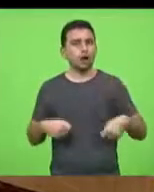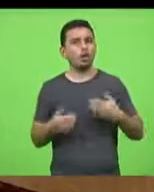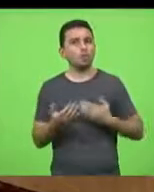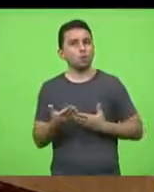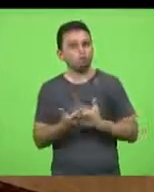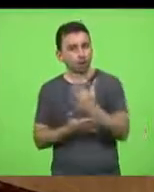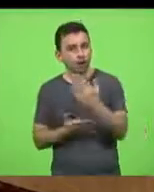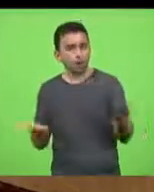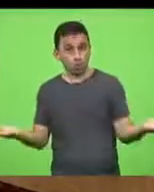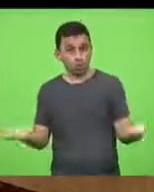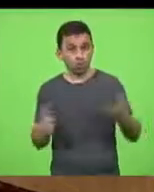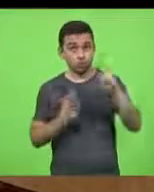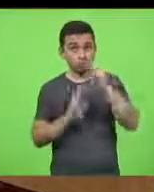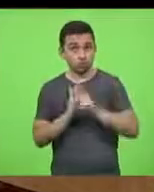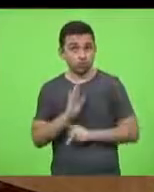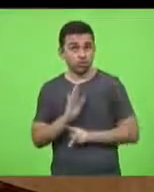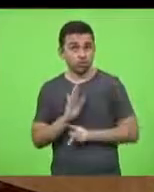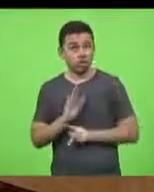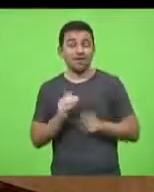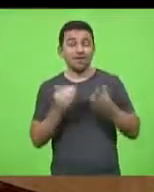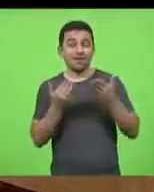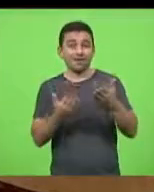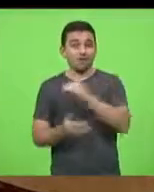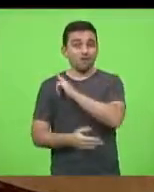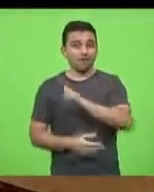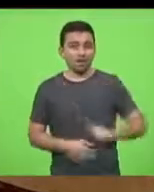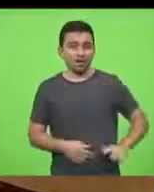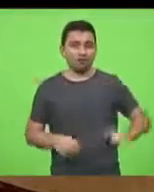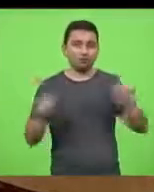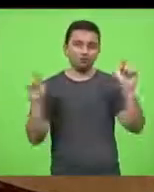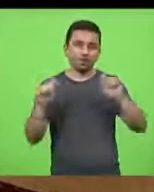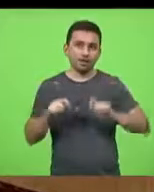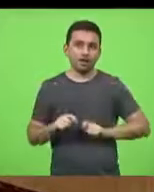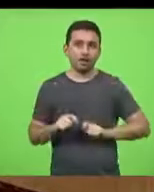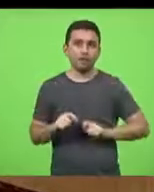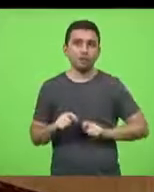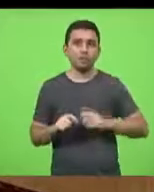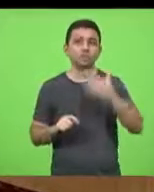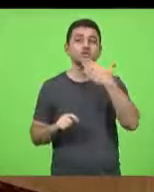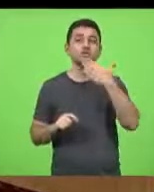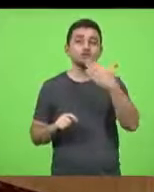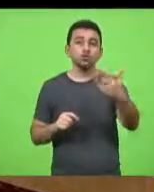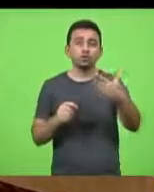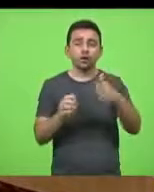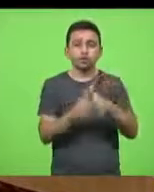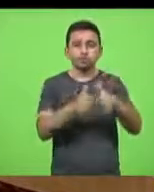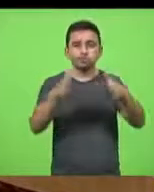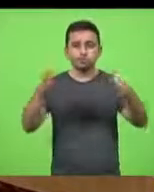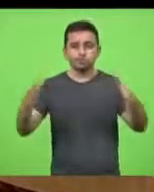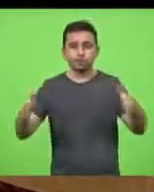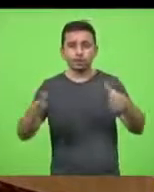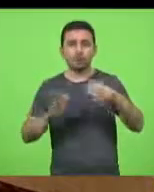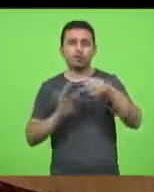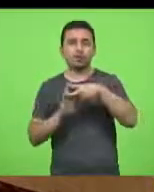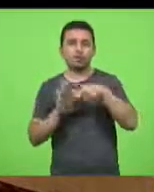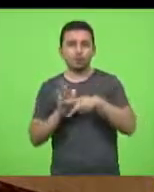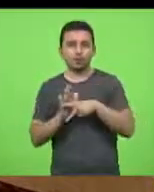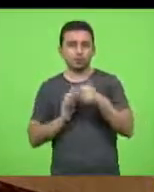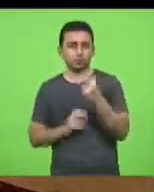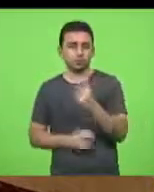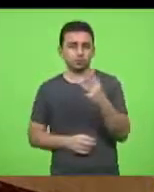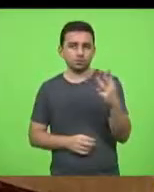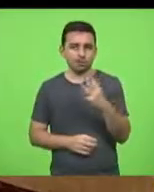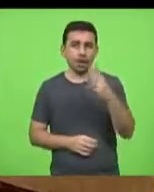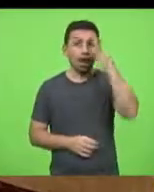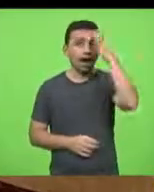projeto hoje para que o governo possa mandar o pedido da prorrogação da medida provisória 233 amanhã